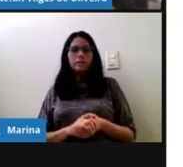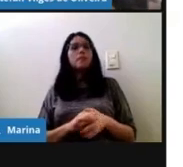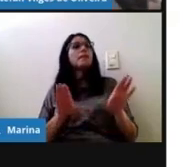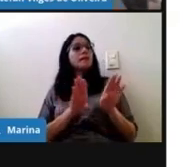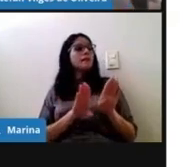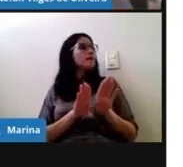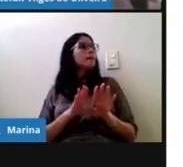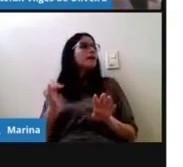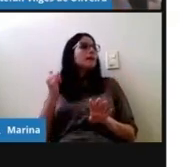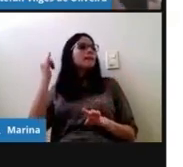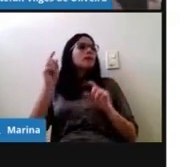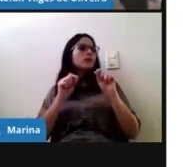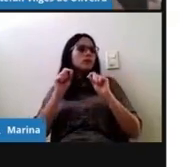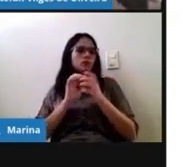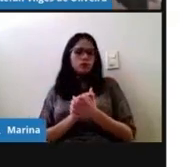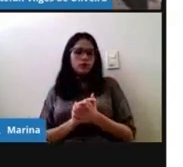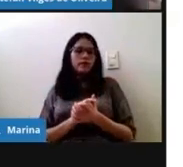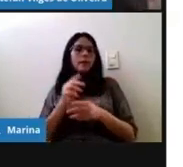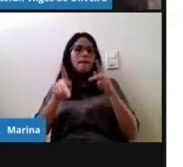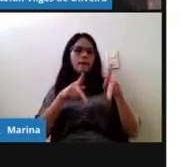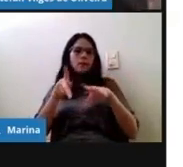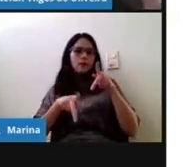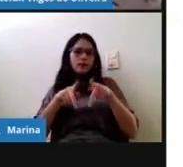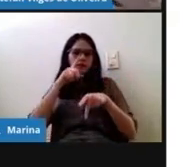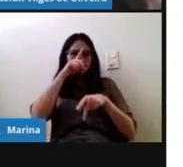faz relação à população em risco. E para isso nós